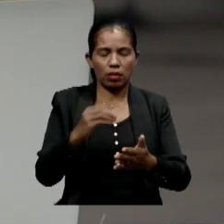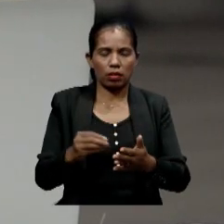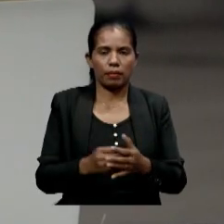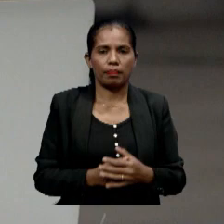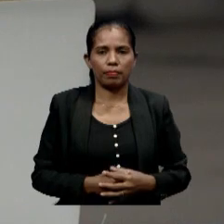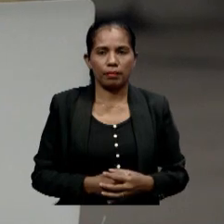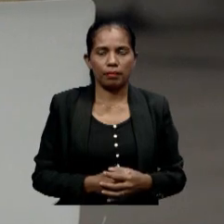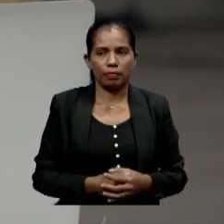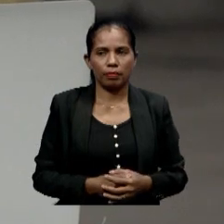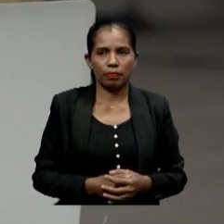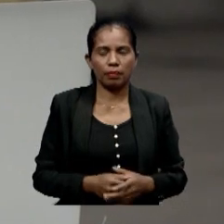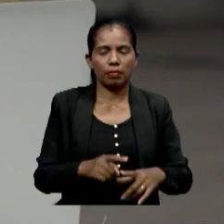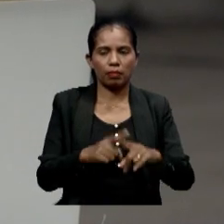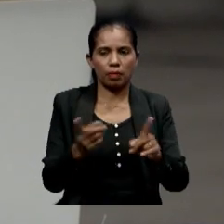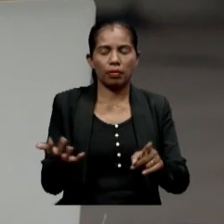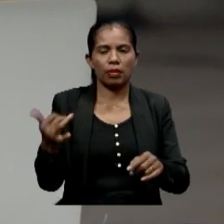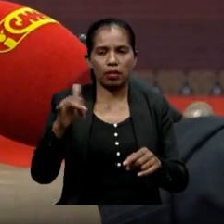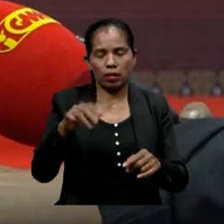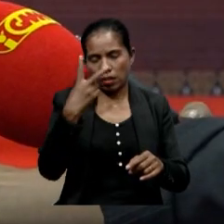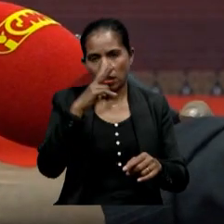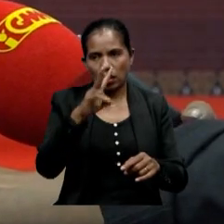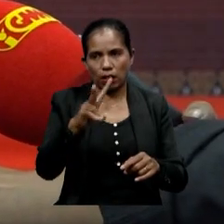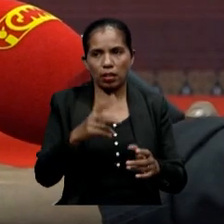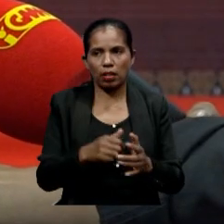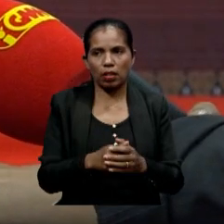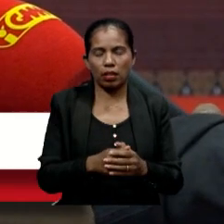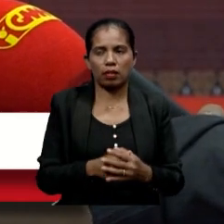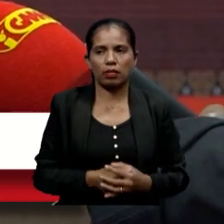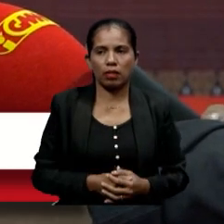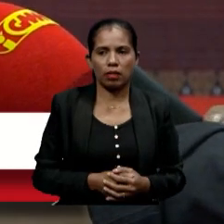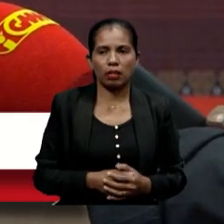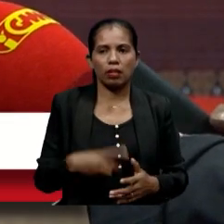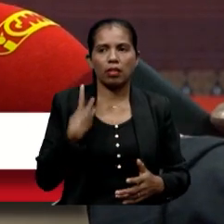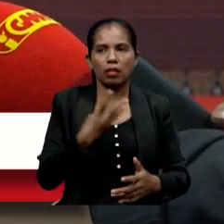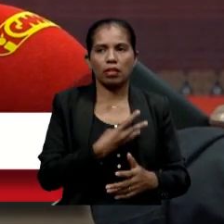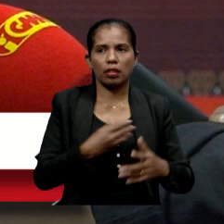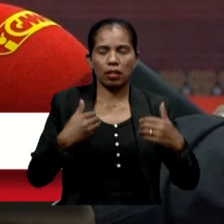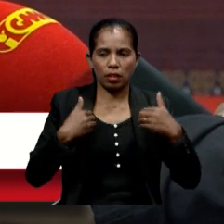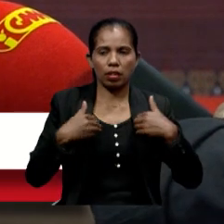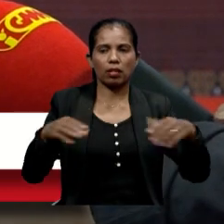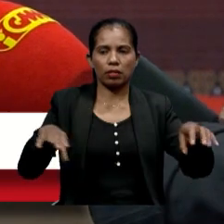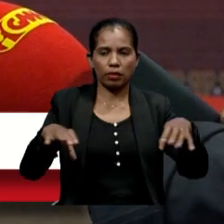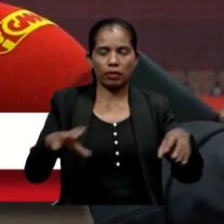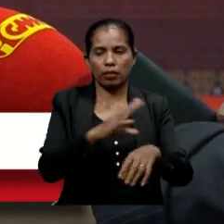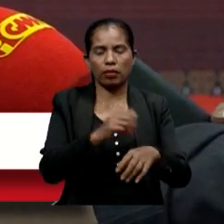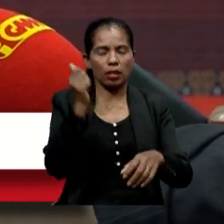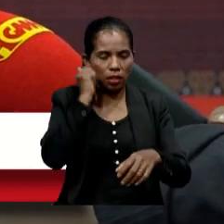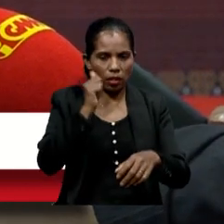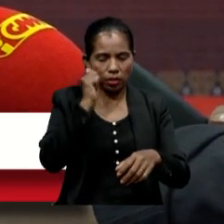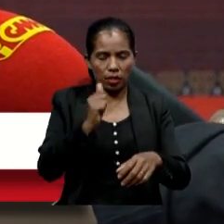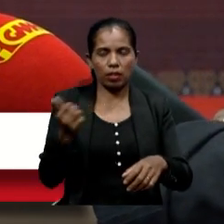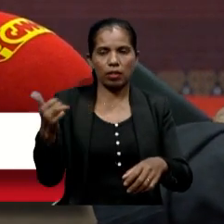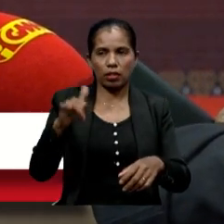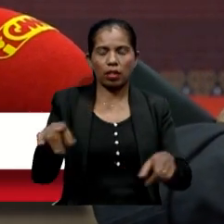sira. Mas bem, sira, mas era a que, embora ite ia o sistema, mas bem, sira, ASEAN sira, mas ia be, a